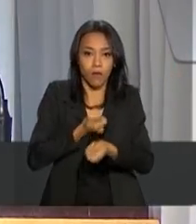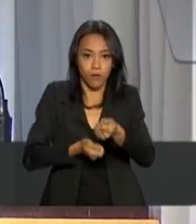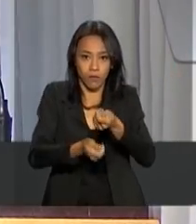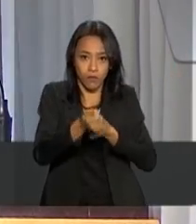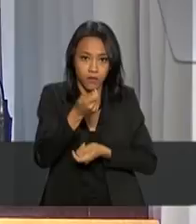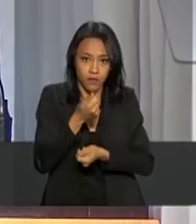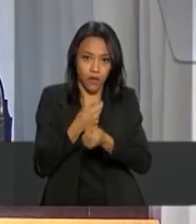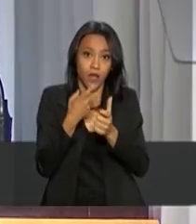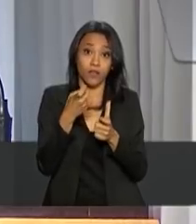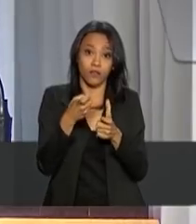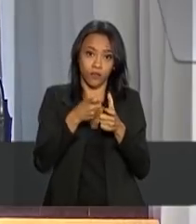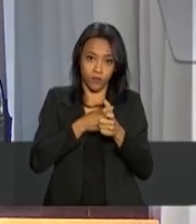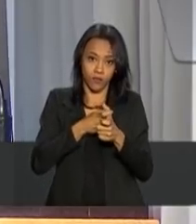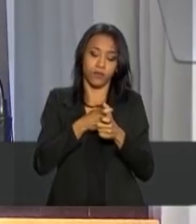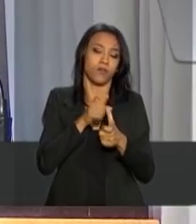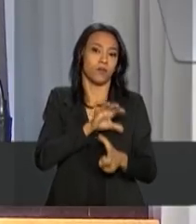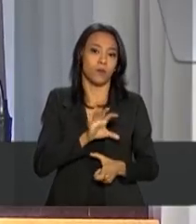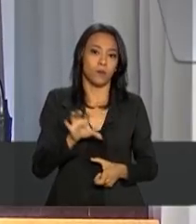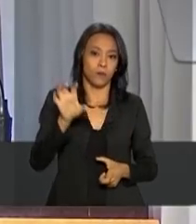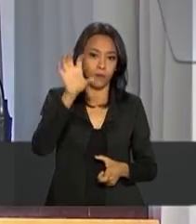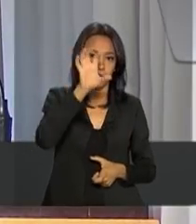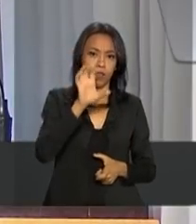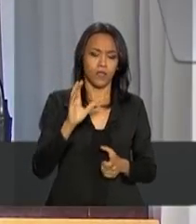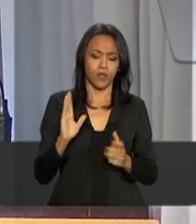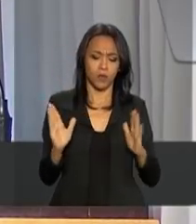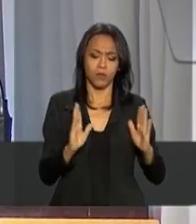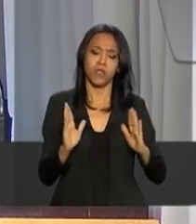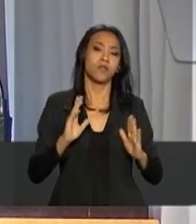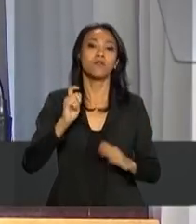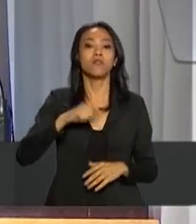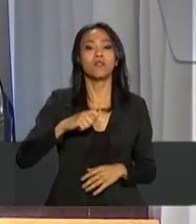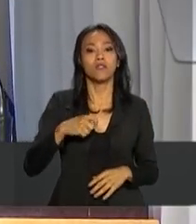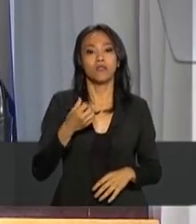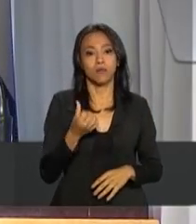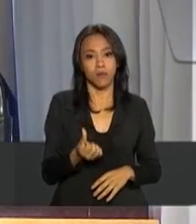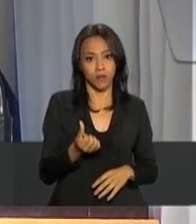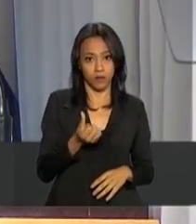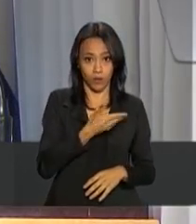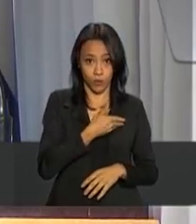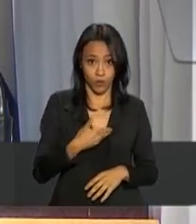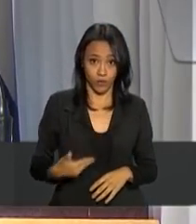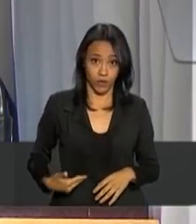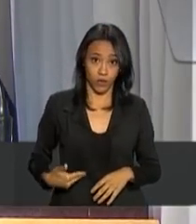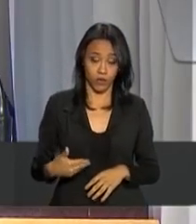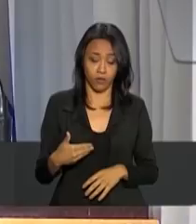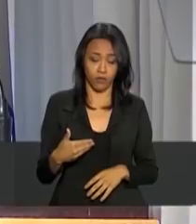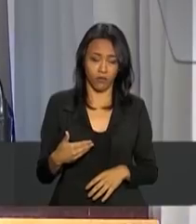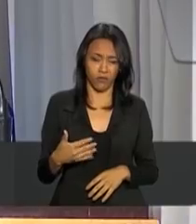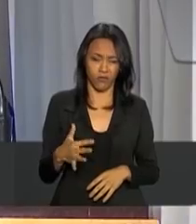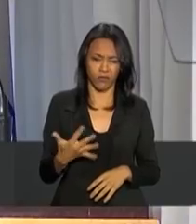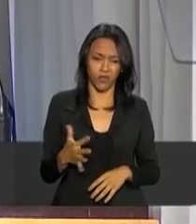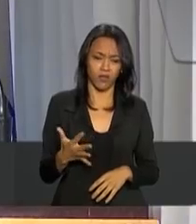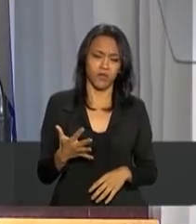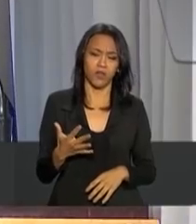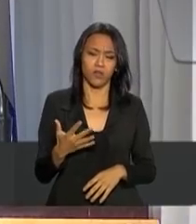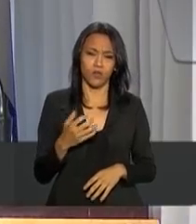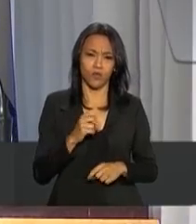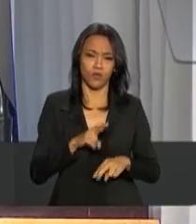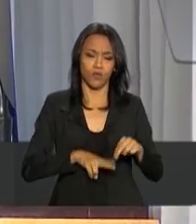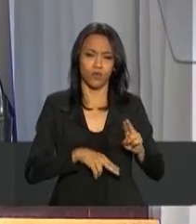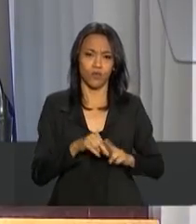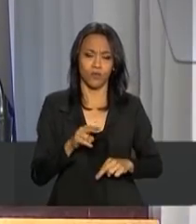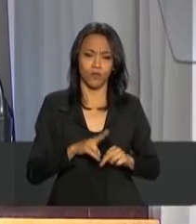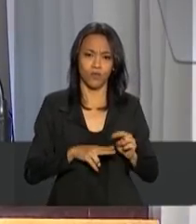uma fórmula pela qual, nos primeiros 6 meses do meu governo, foi de junho, julho, mais ou menos, até